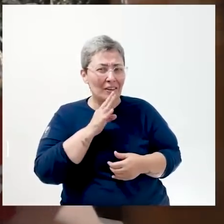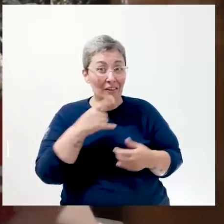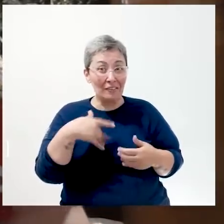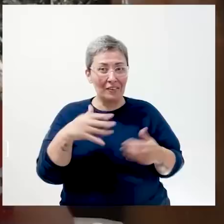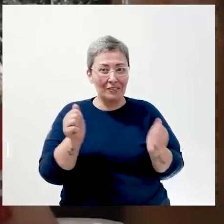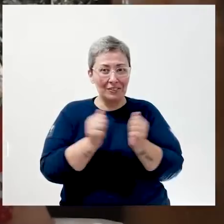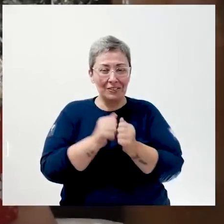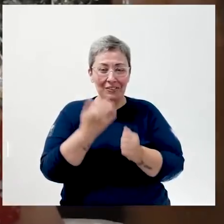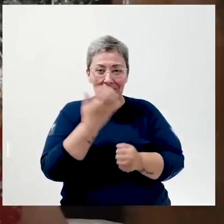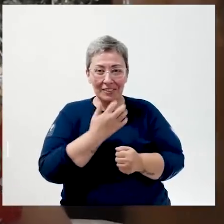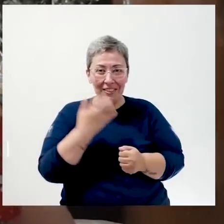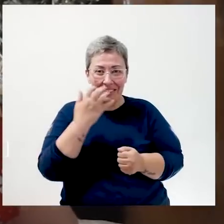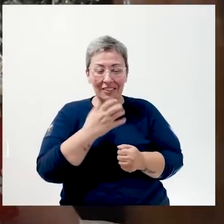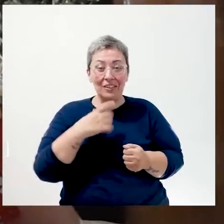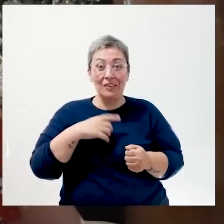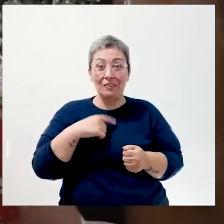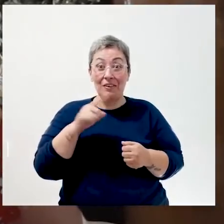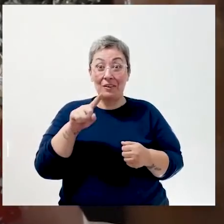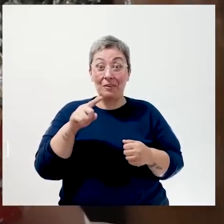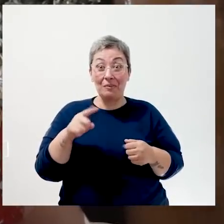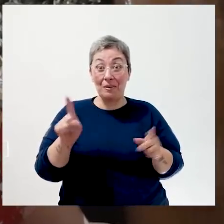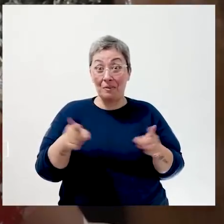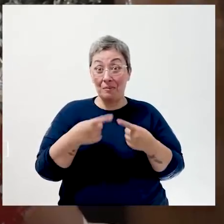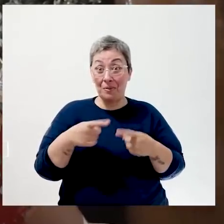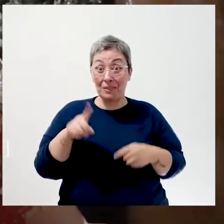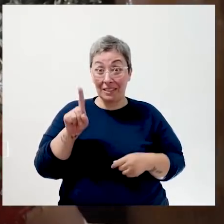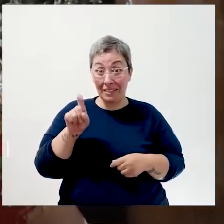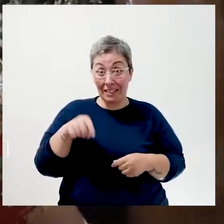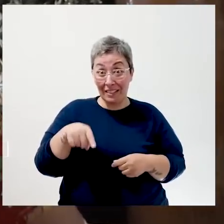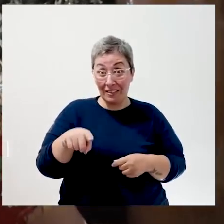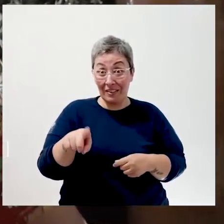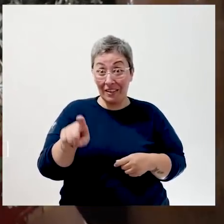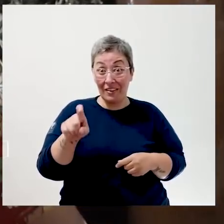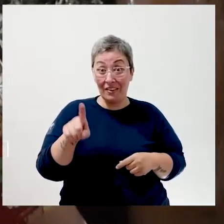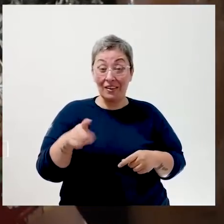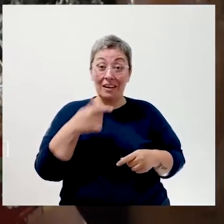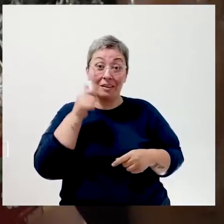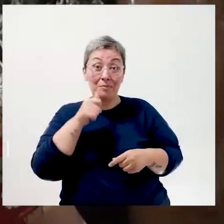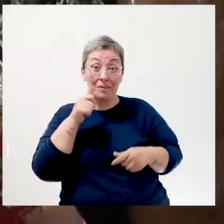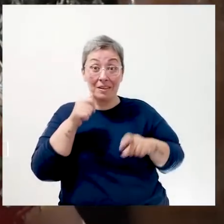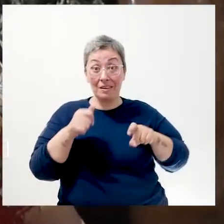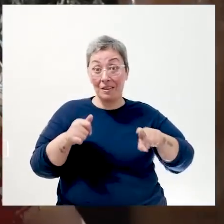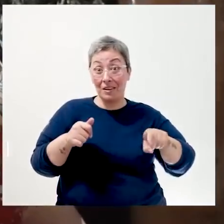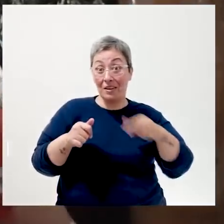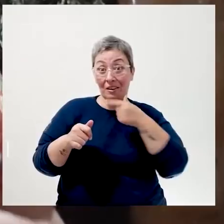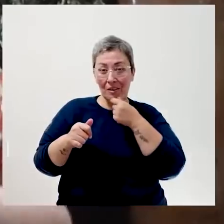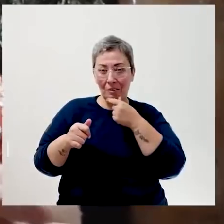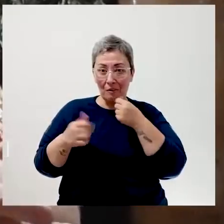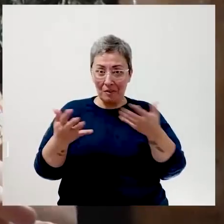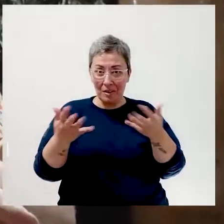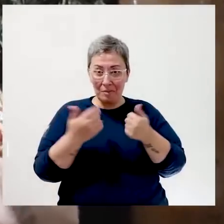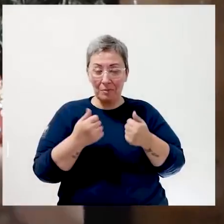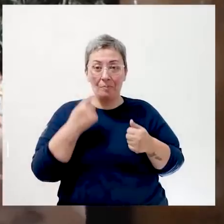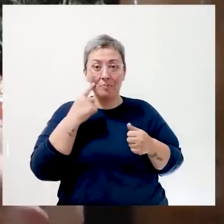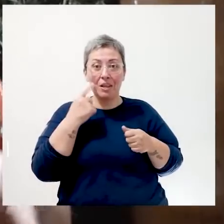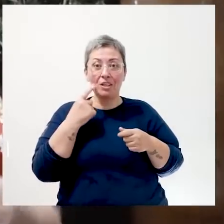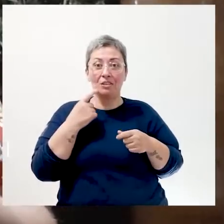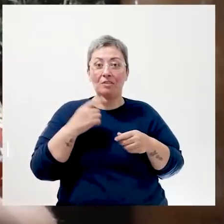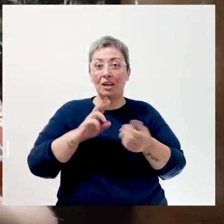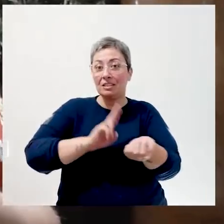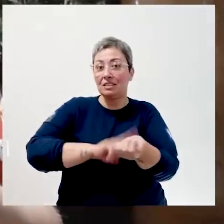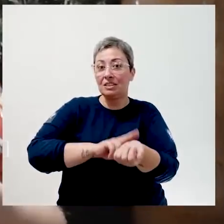Vamos cantar comigo? A música da minhoca e do minhoco. Vamos lá? Mas a gente vai num